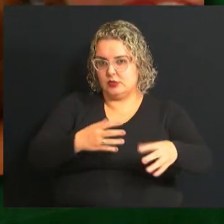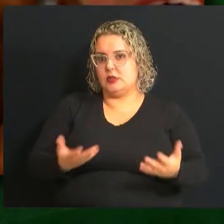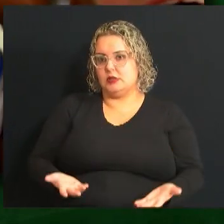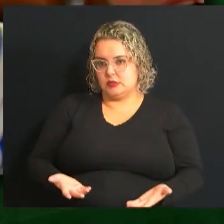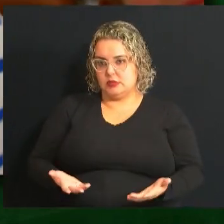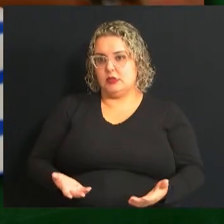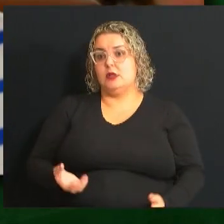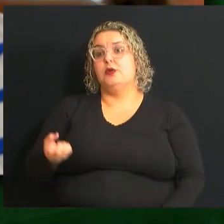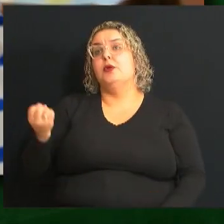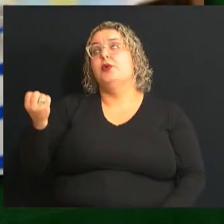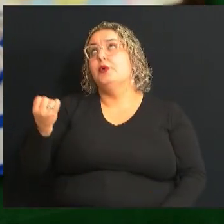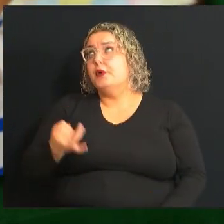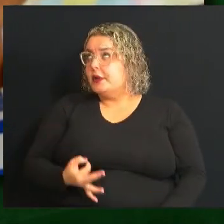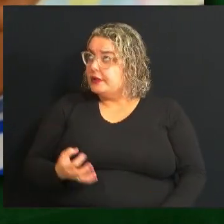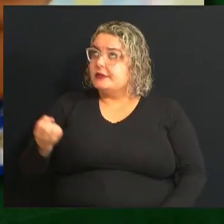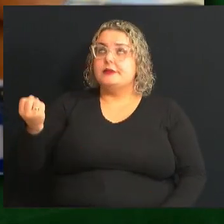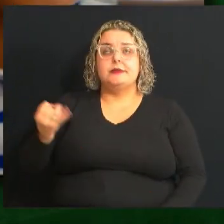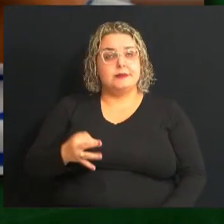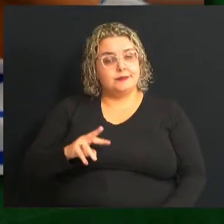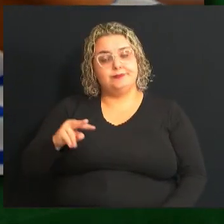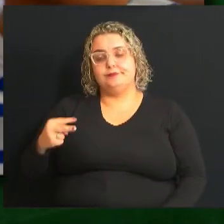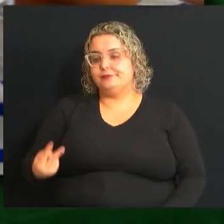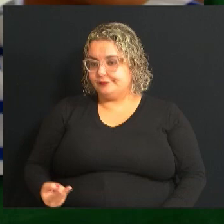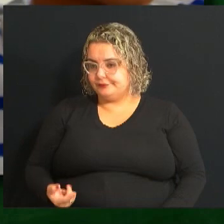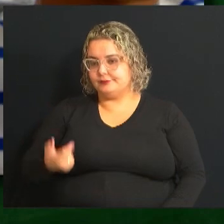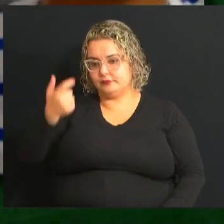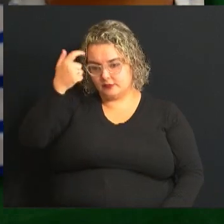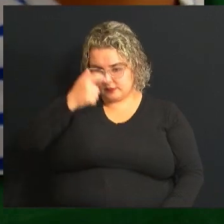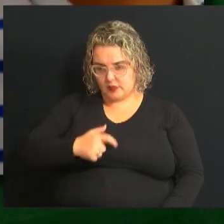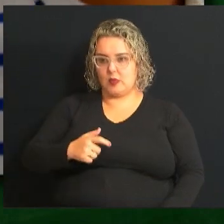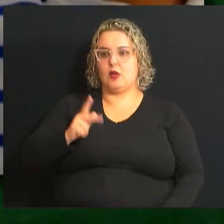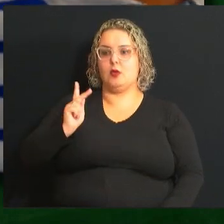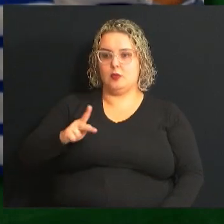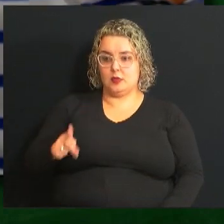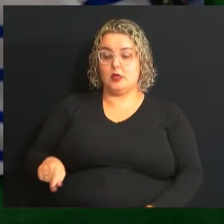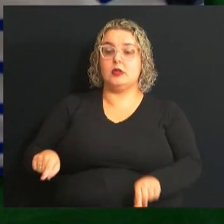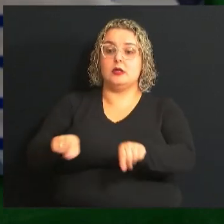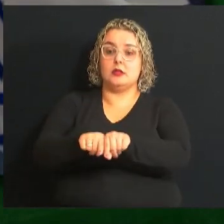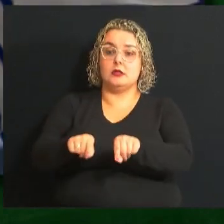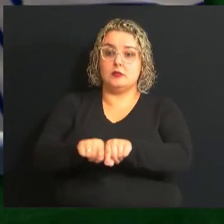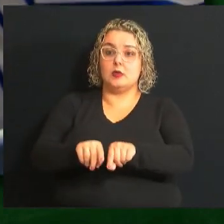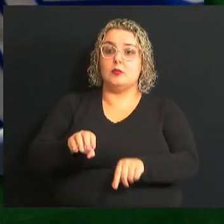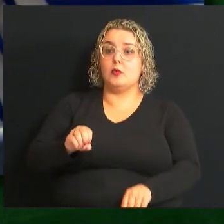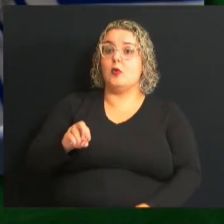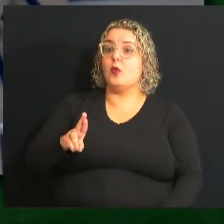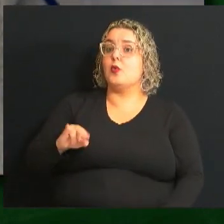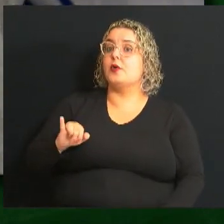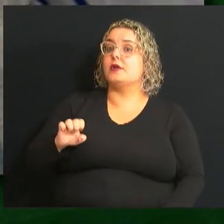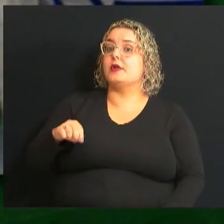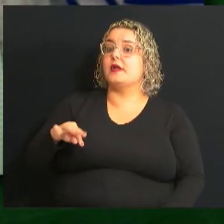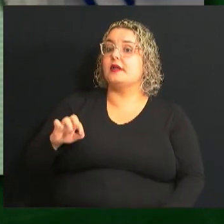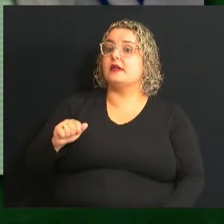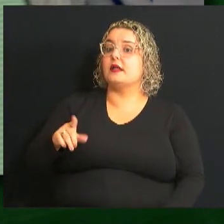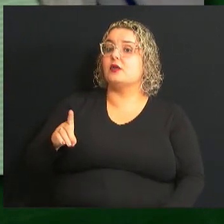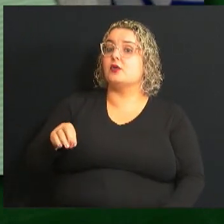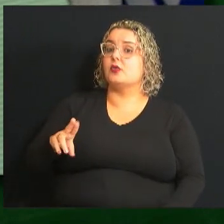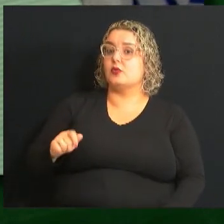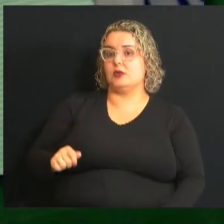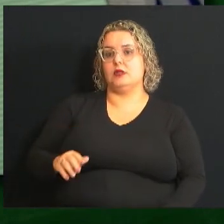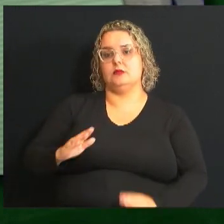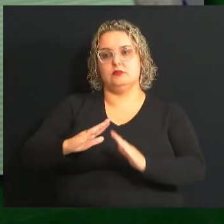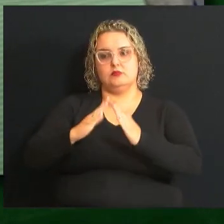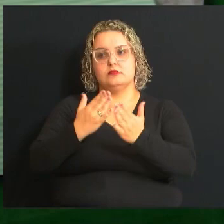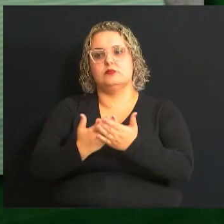quantas e quantas vezes eu, como professora e também como orientadora, de escola, eu me deparei